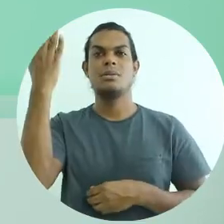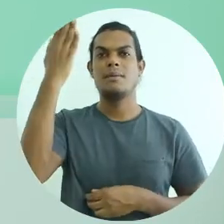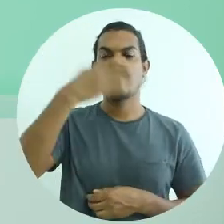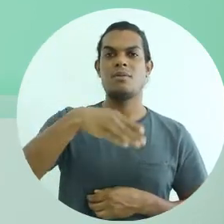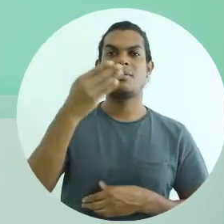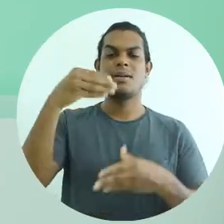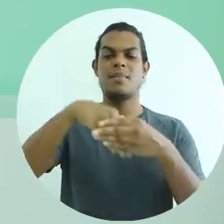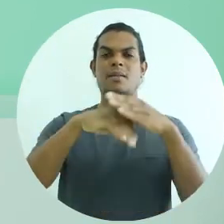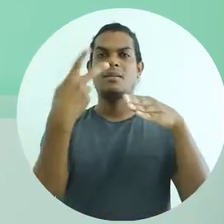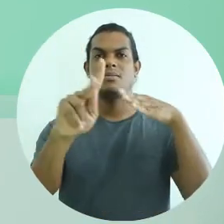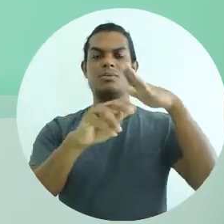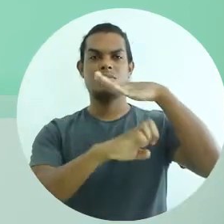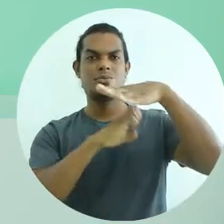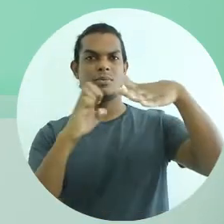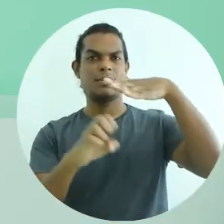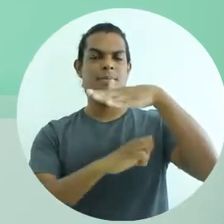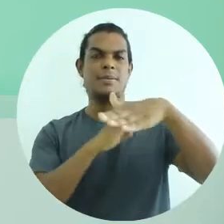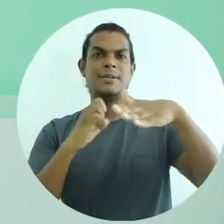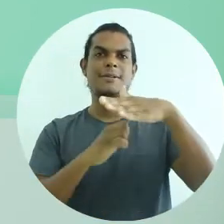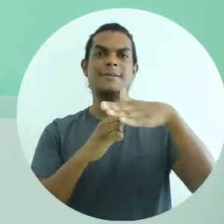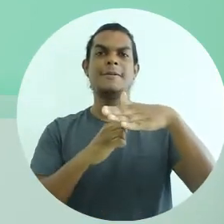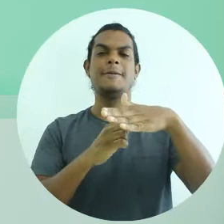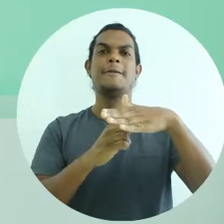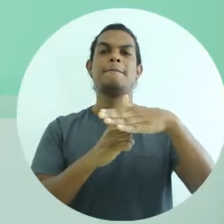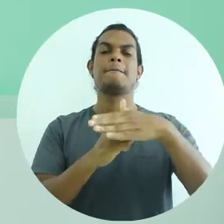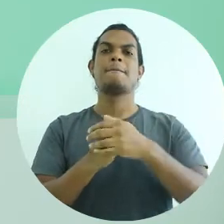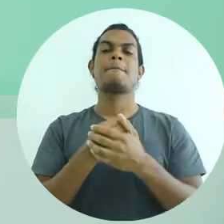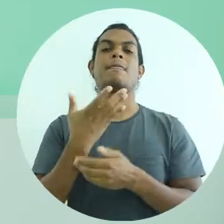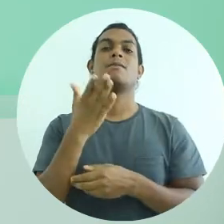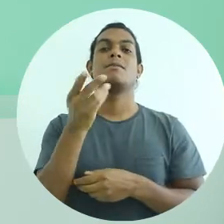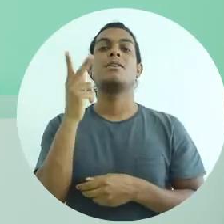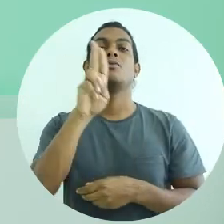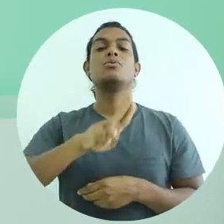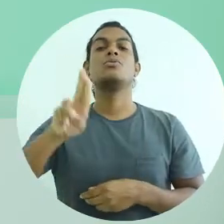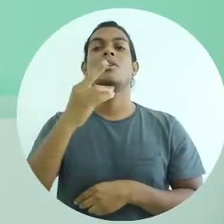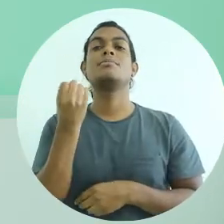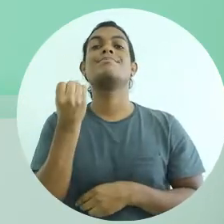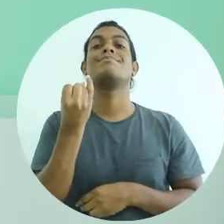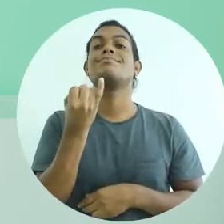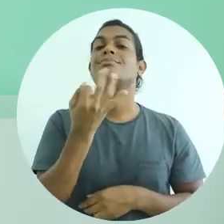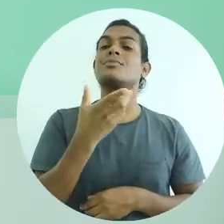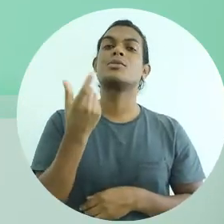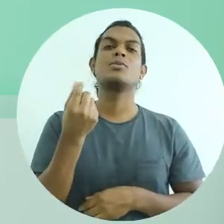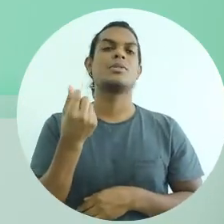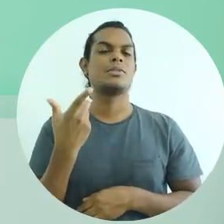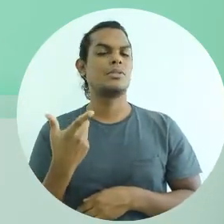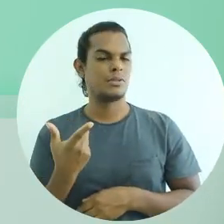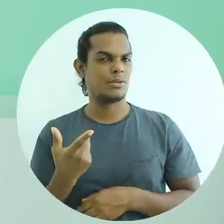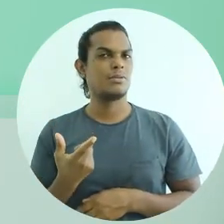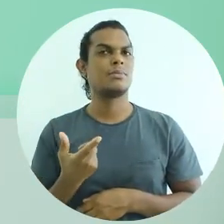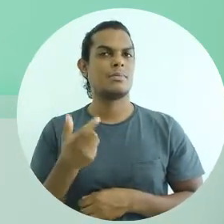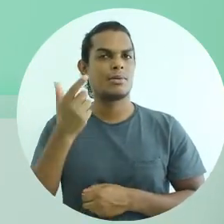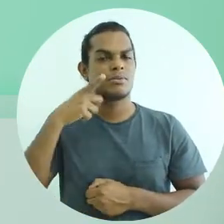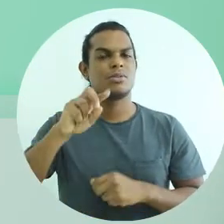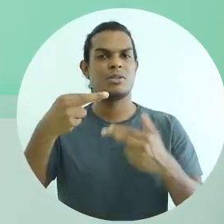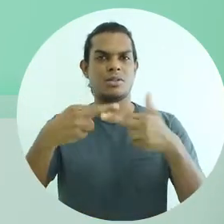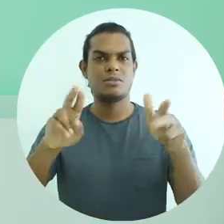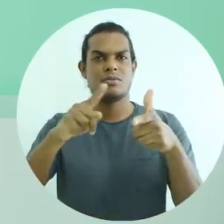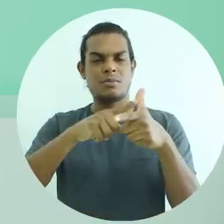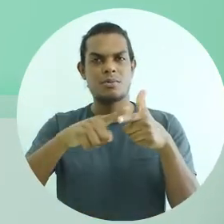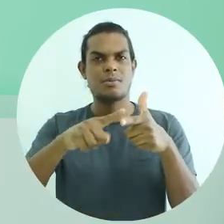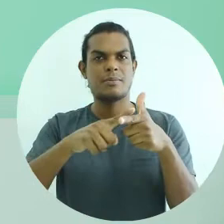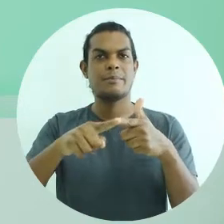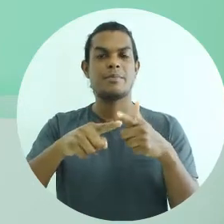que até vai levar algum investimento para você resolver aquele problema. Mas aquele investimento vai ser muito importante para que aquele problema não